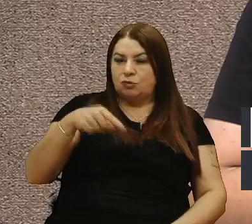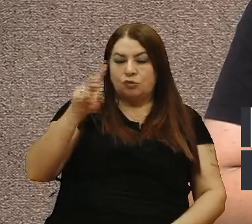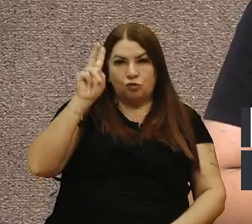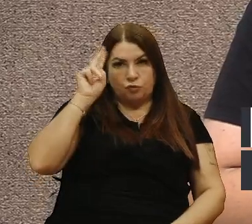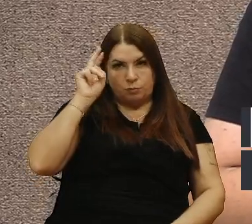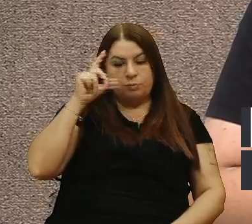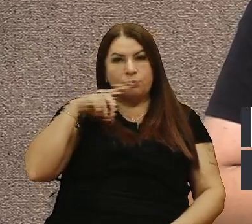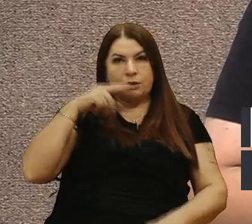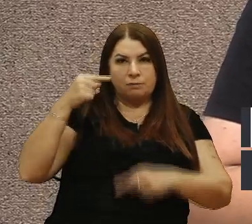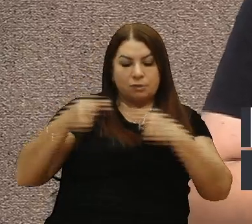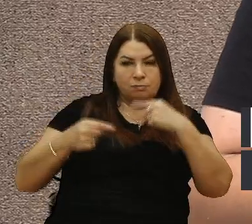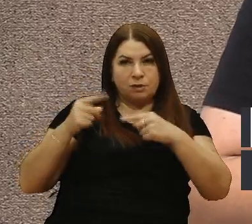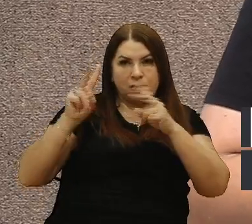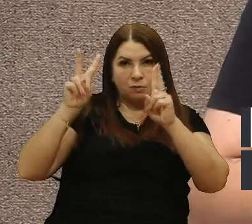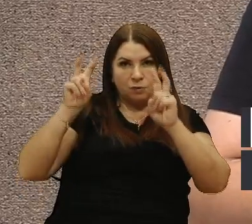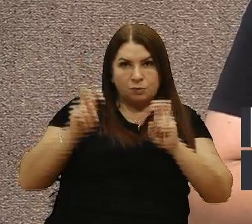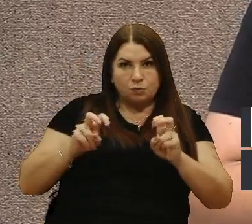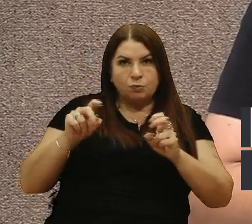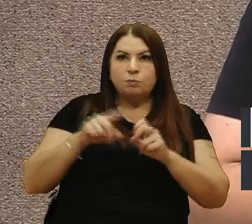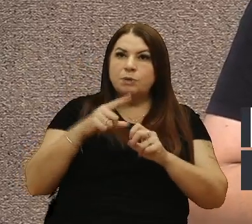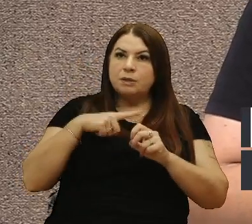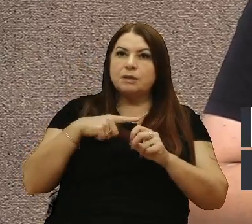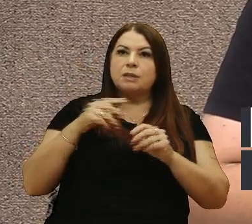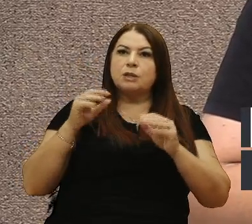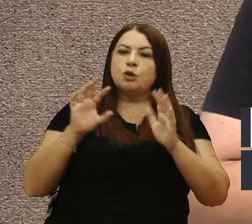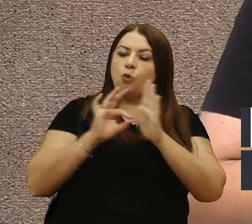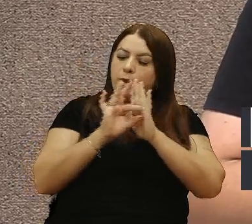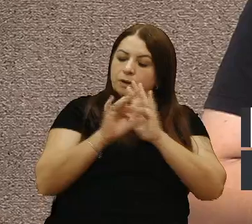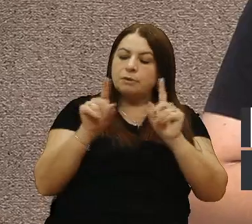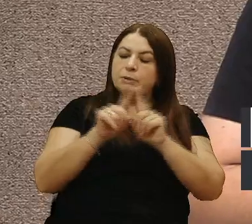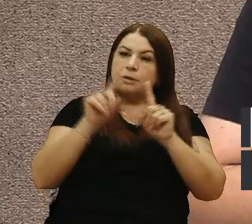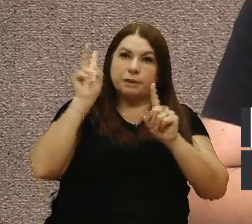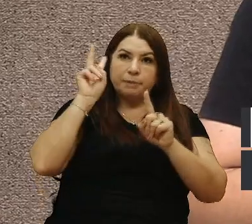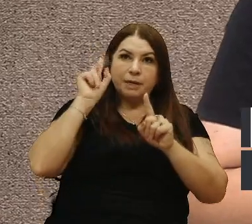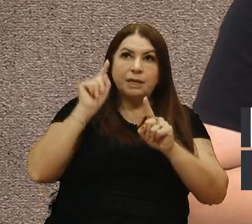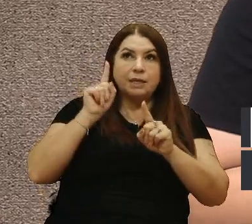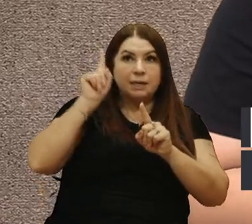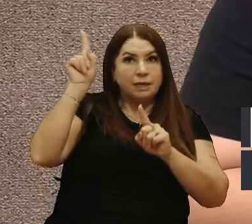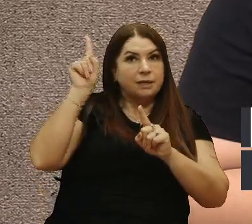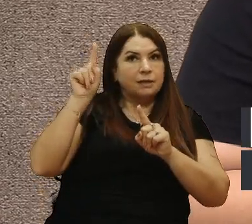para nós debatermos alguns assuntos. Agora, a gente tem que ser coerente também e lembrar que lá em cima a